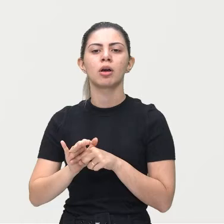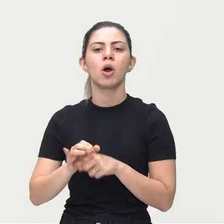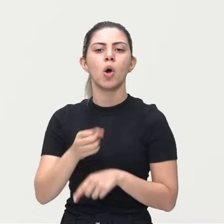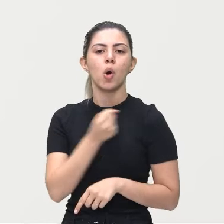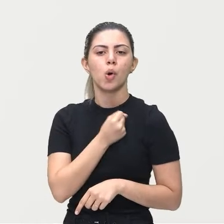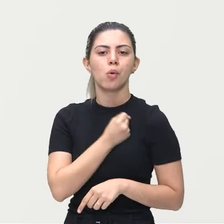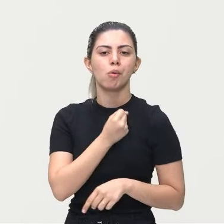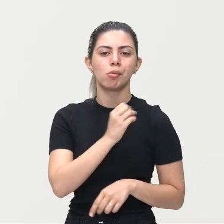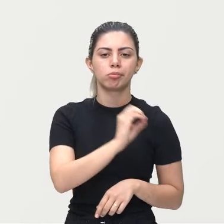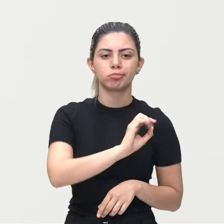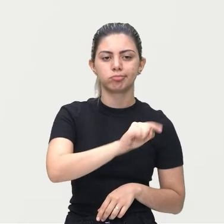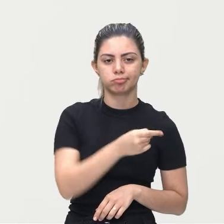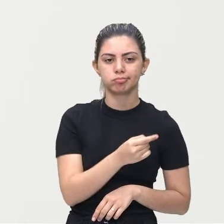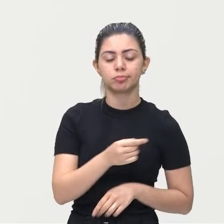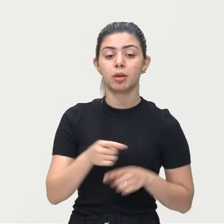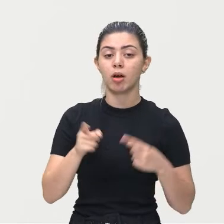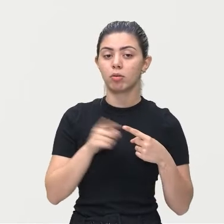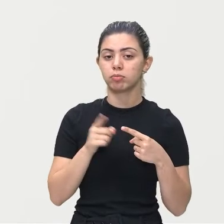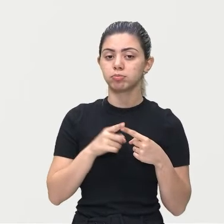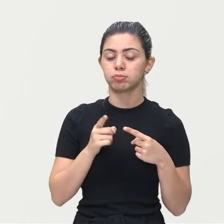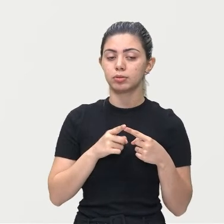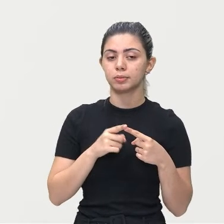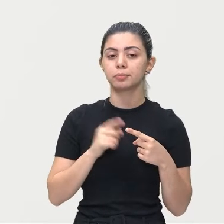falei, primeiro, olha, primeira regra, ó,